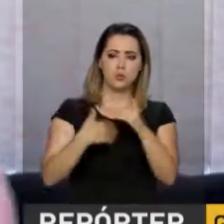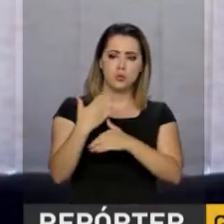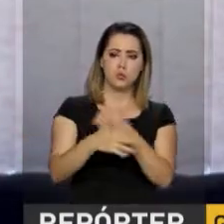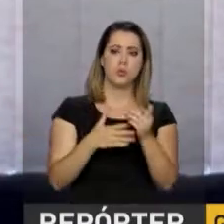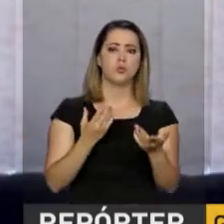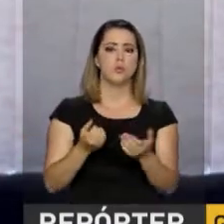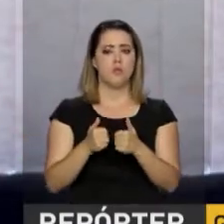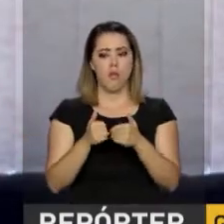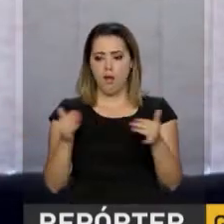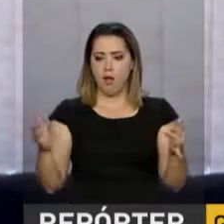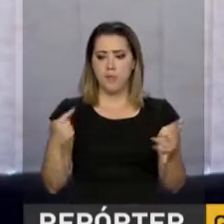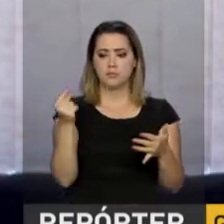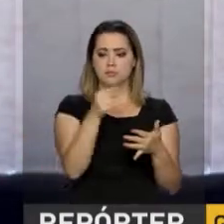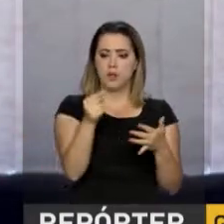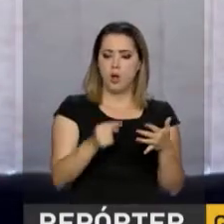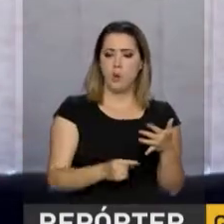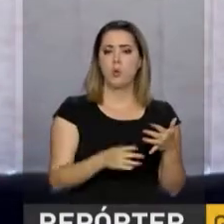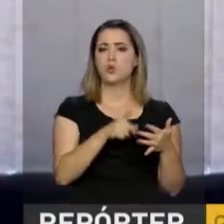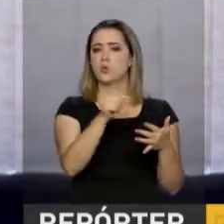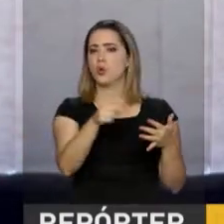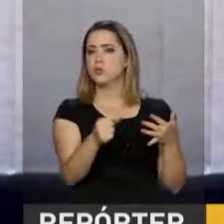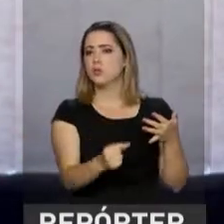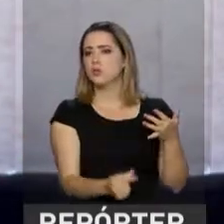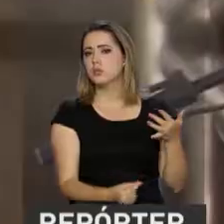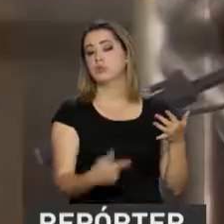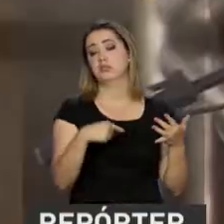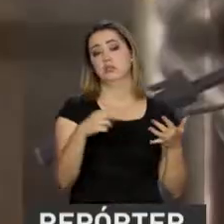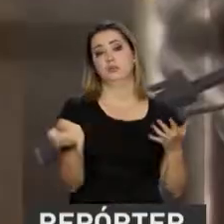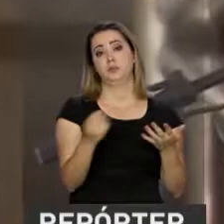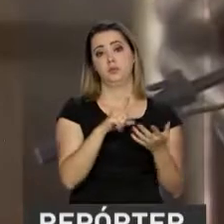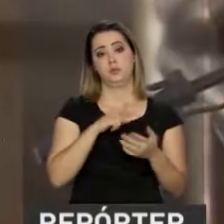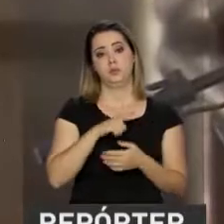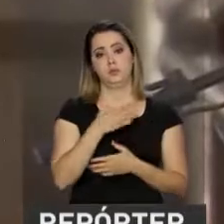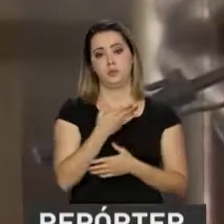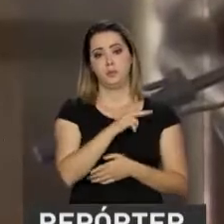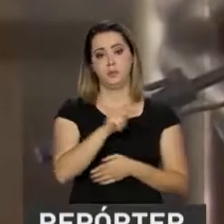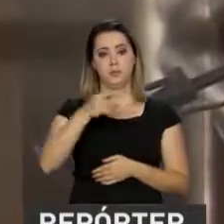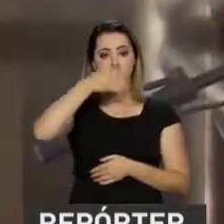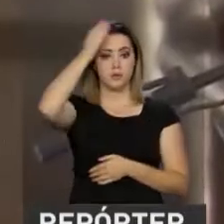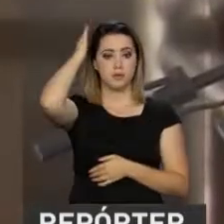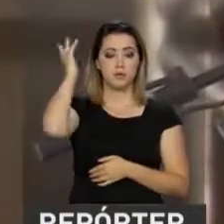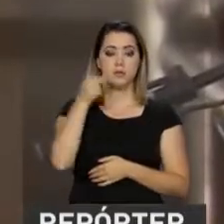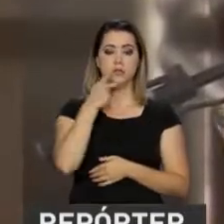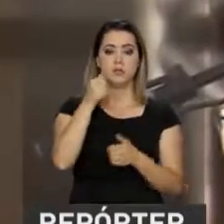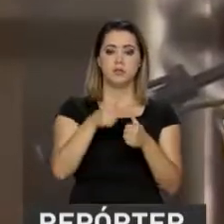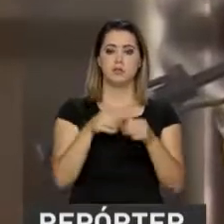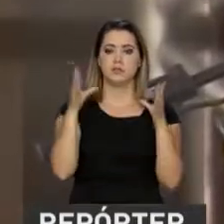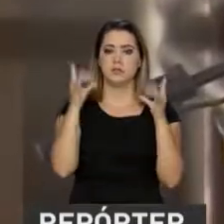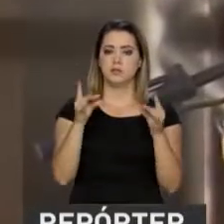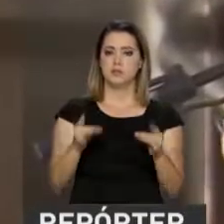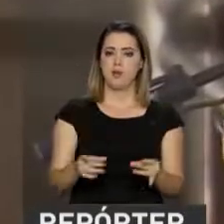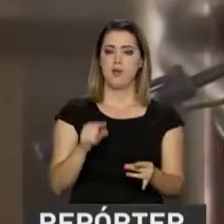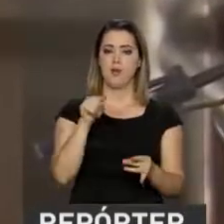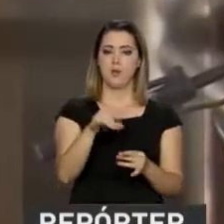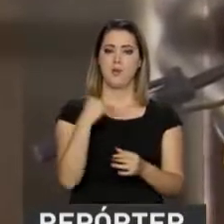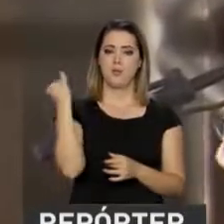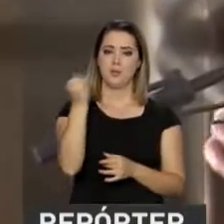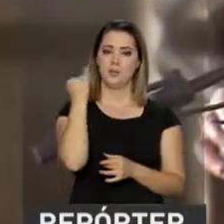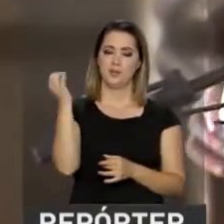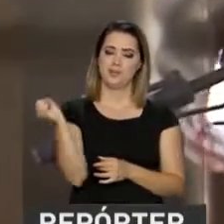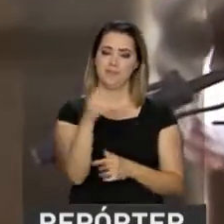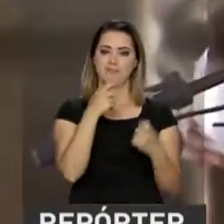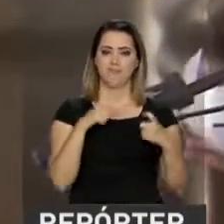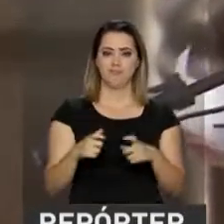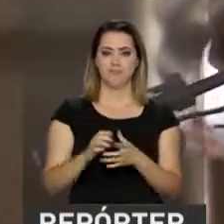abre o leque de oportunidades e opções de novas moléculas o presidente michel temer destacou a racionalidade da nova